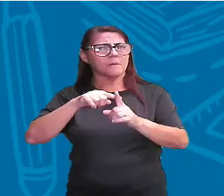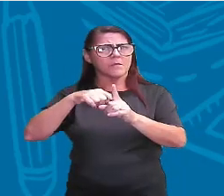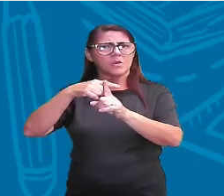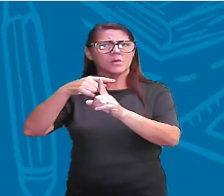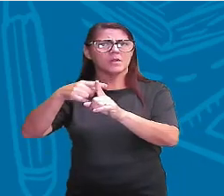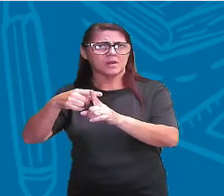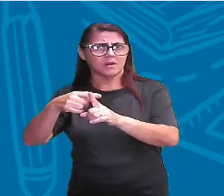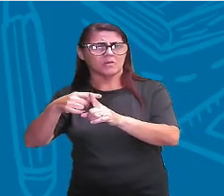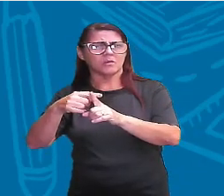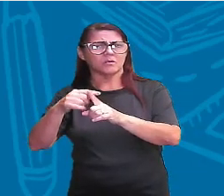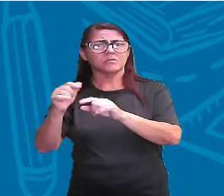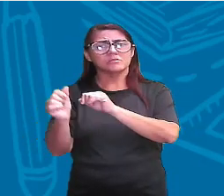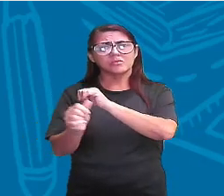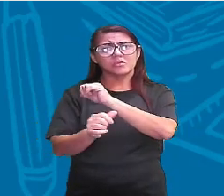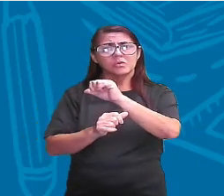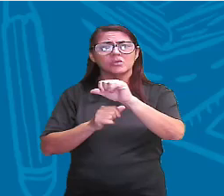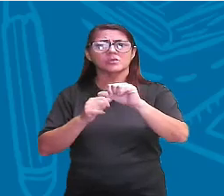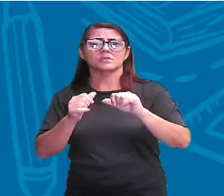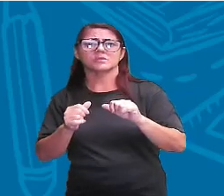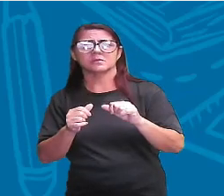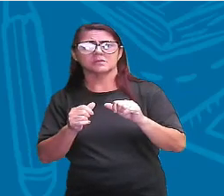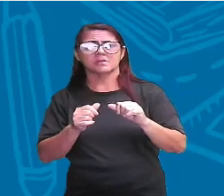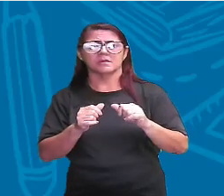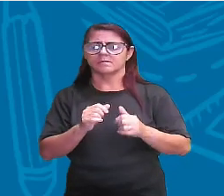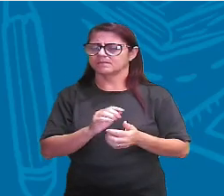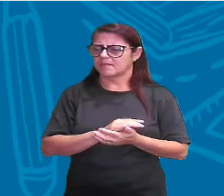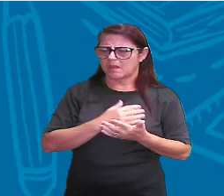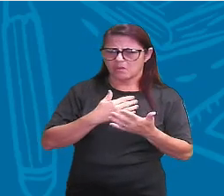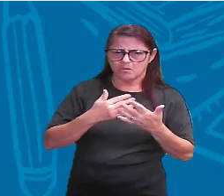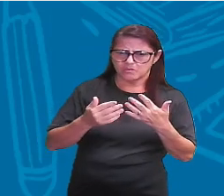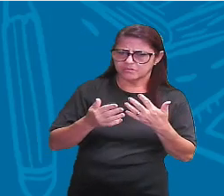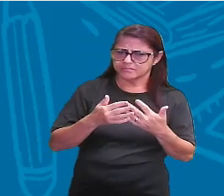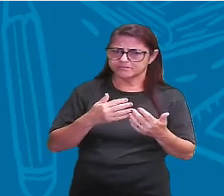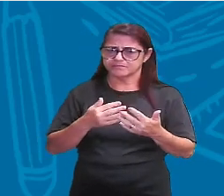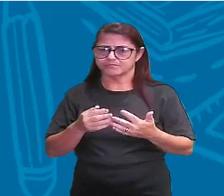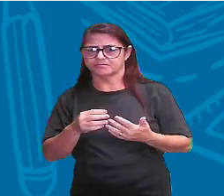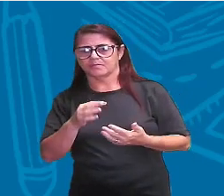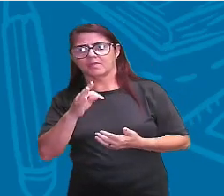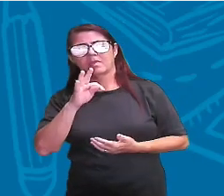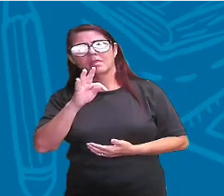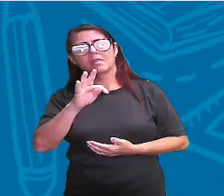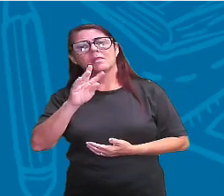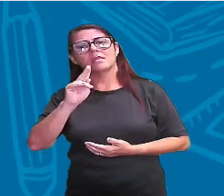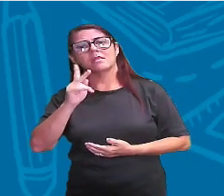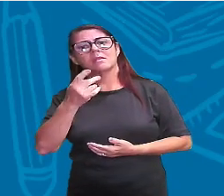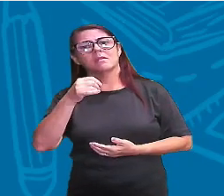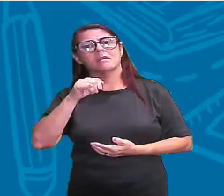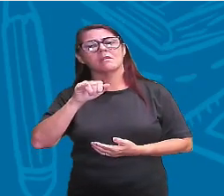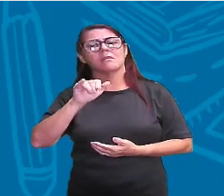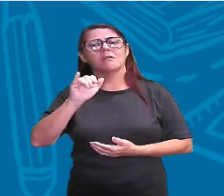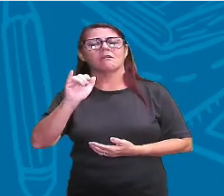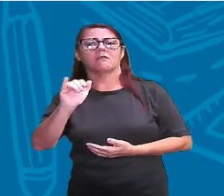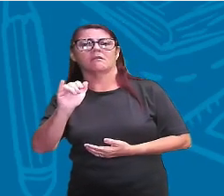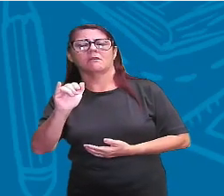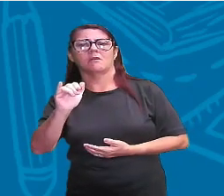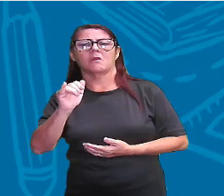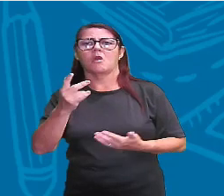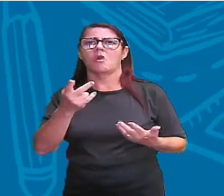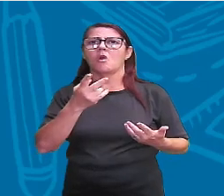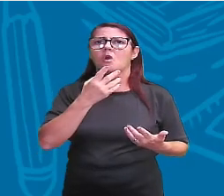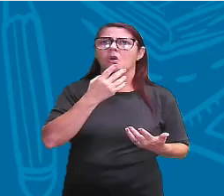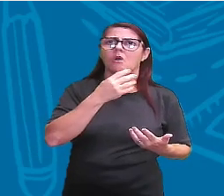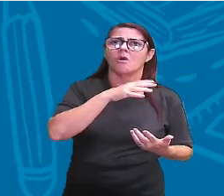esse it se transforma em they. Não importa para quem eu esteja falando, se é para pessoas ou para